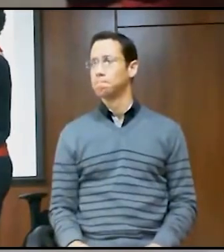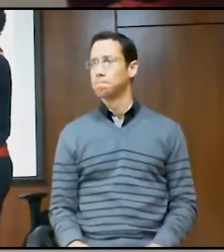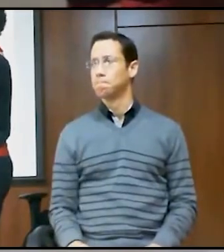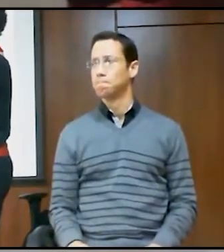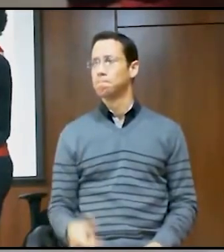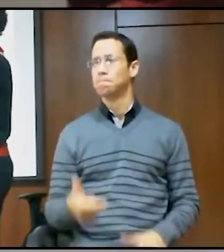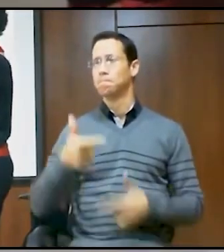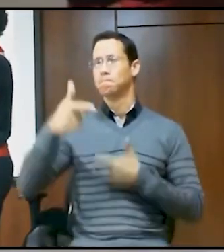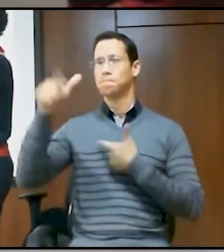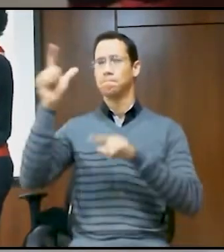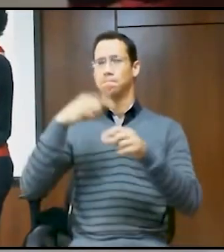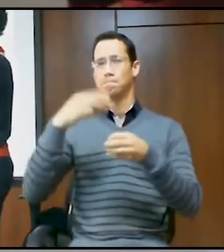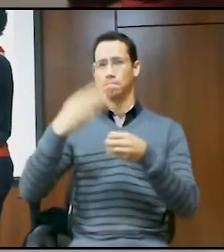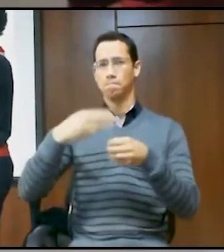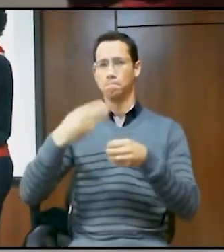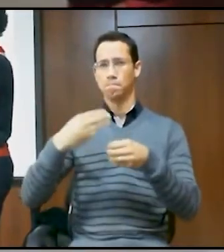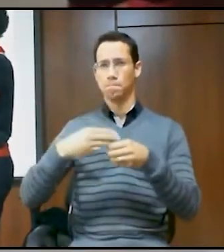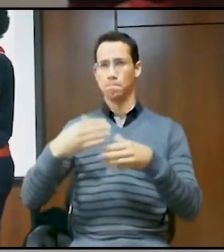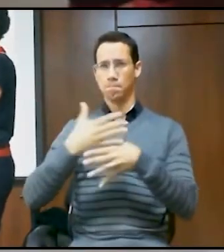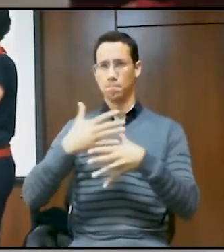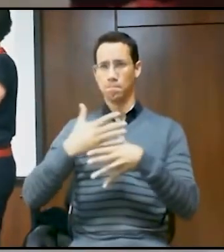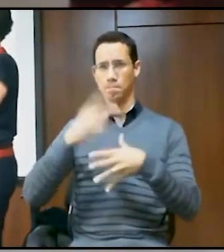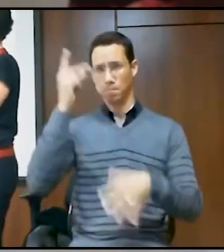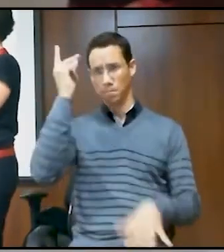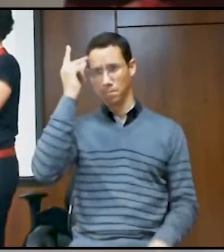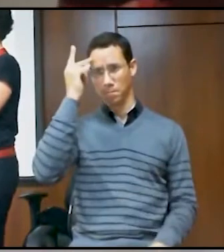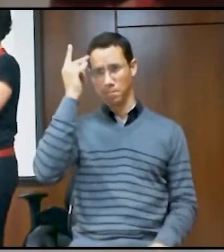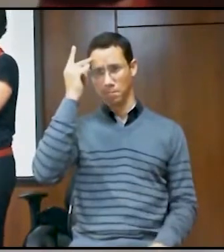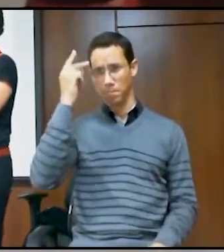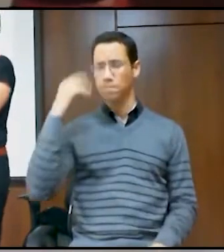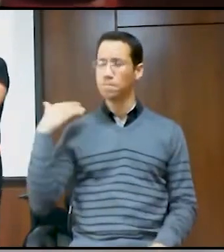os outros municípios da região metropolitana de São Paulo, eles foram